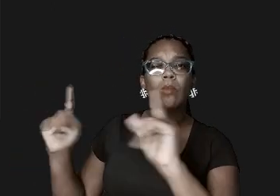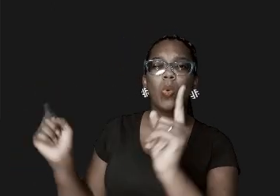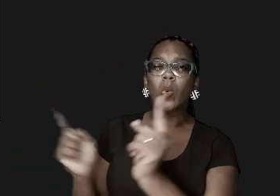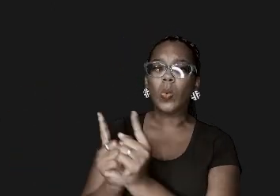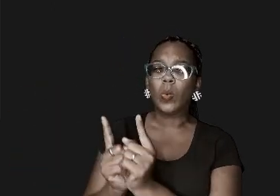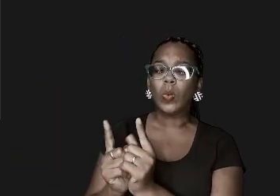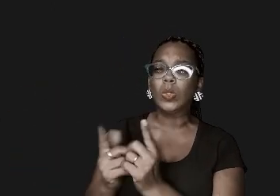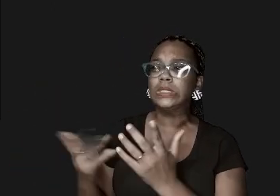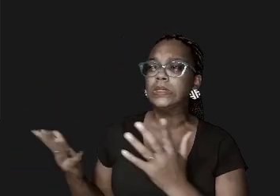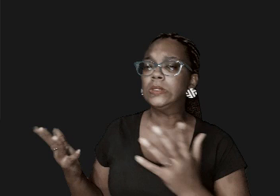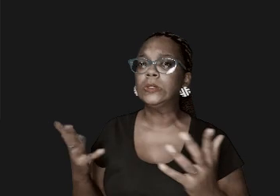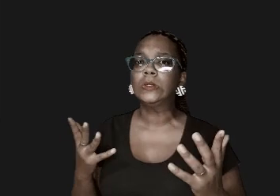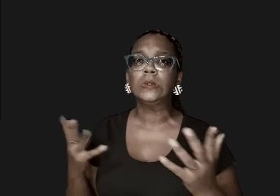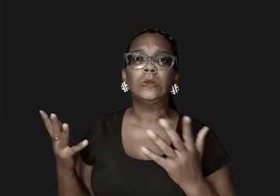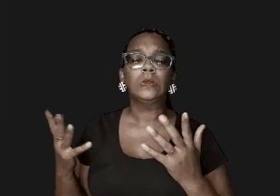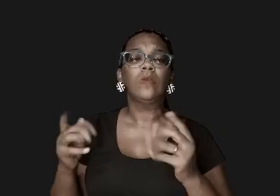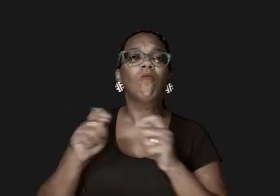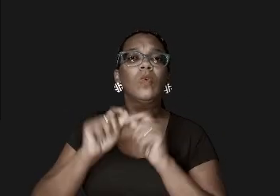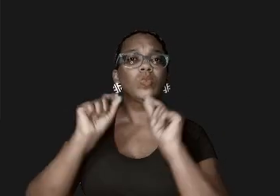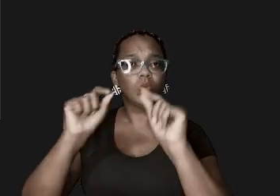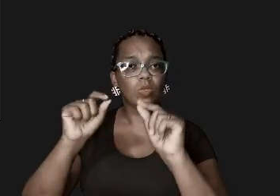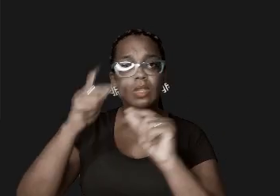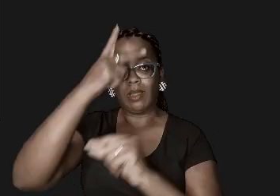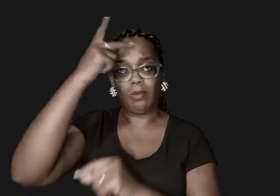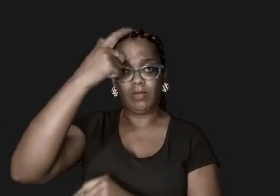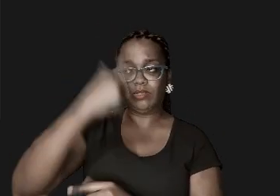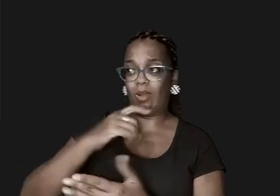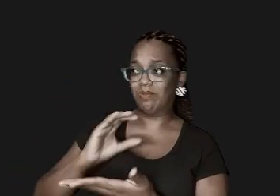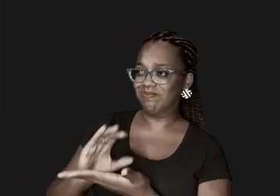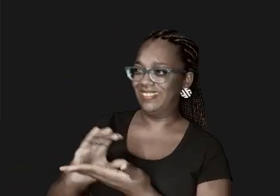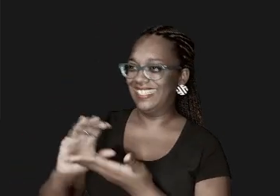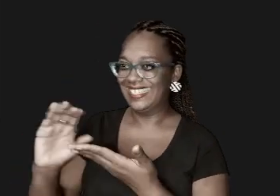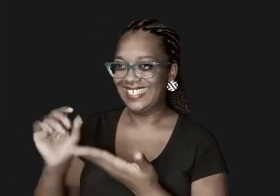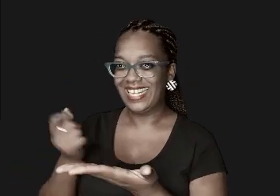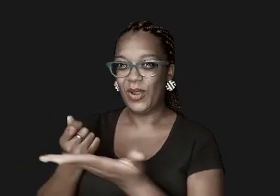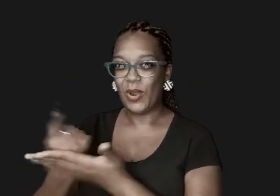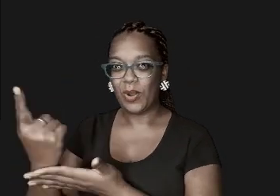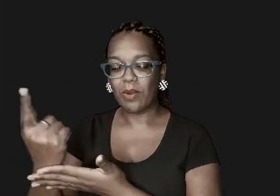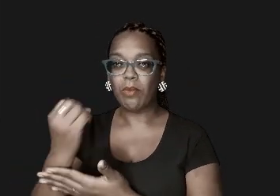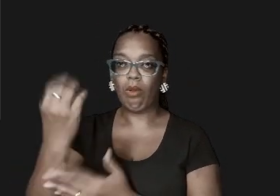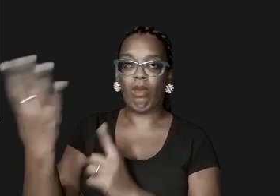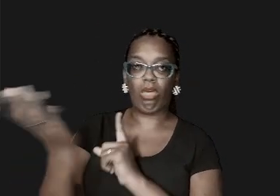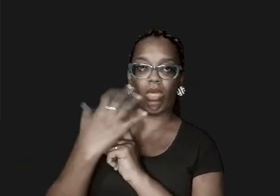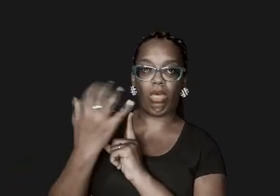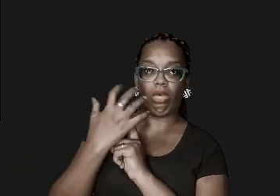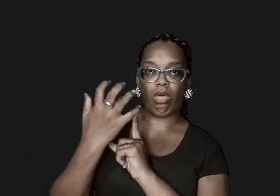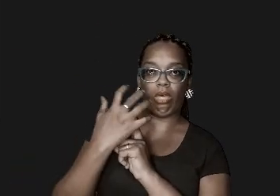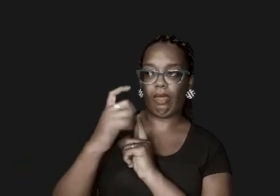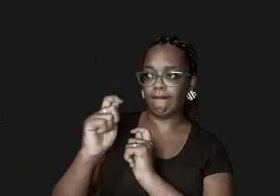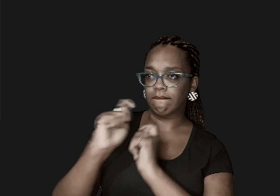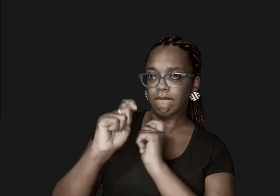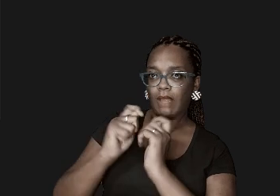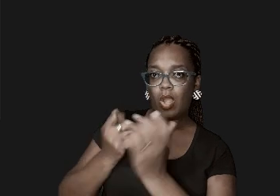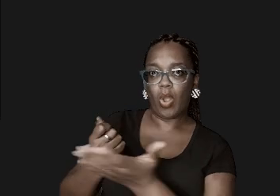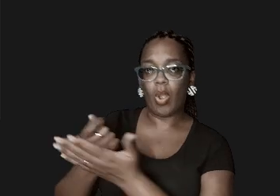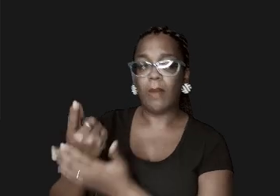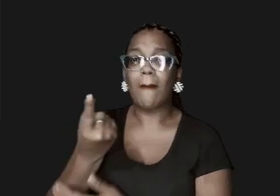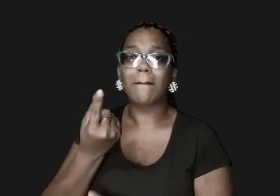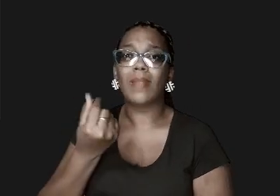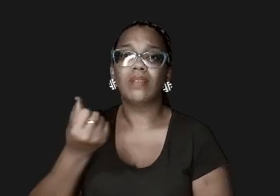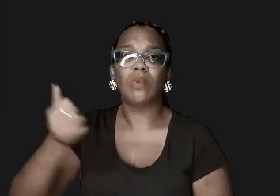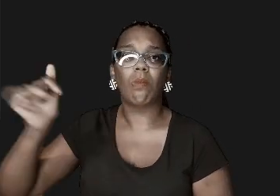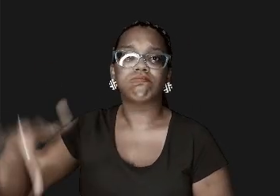estamos na mente grande de um lado o cancelamento da ordem em tempo relativamente curto que faz com que